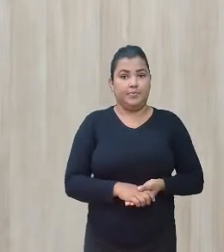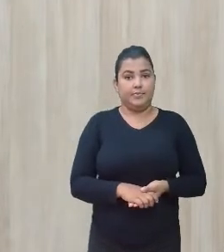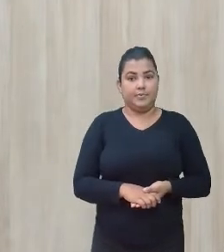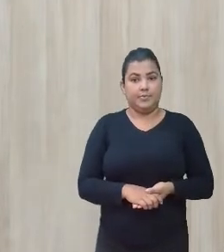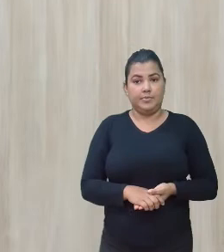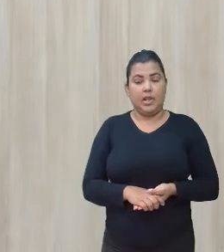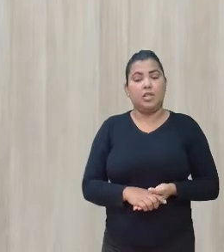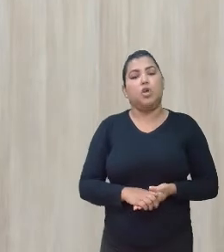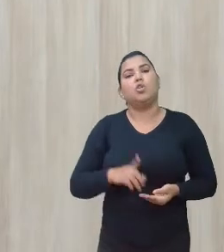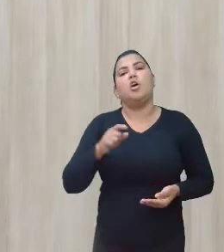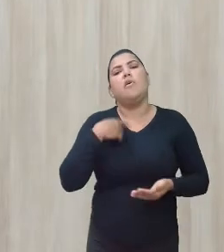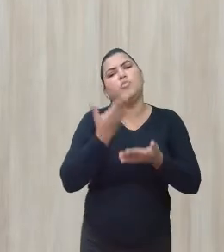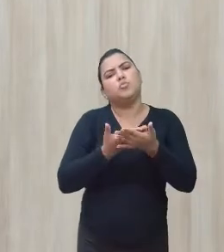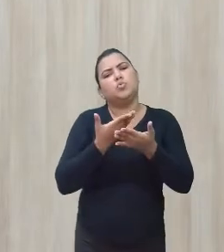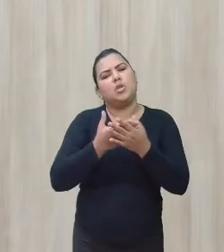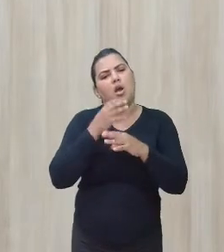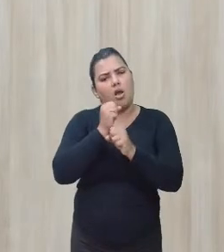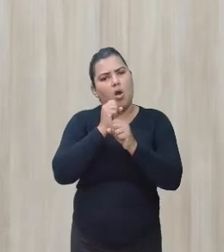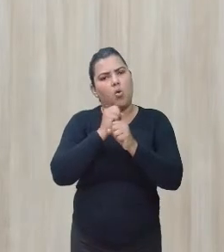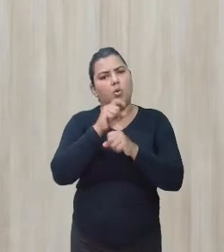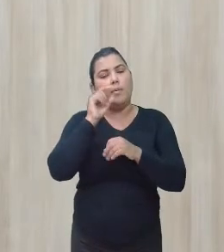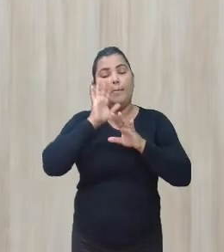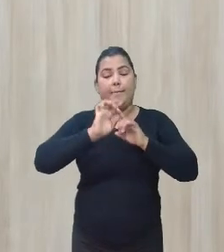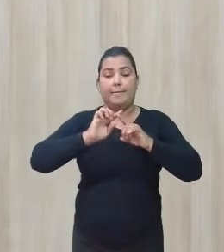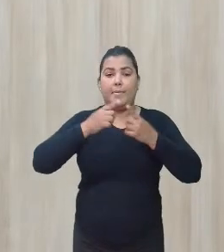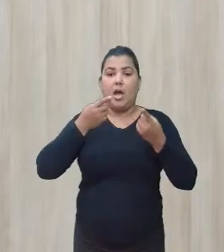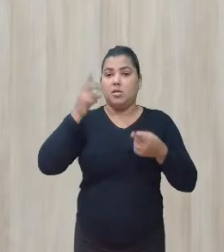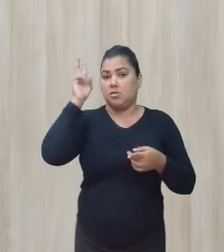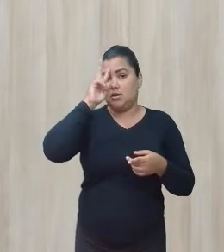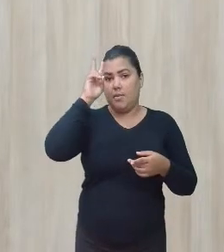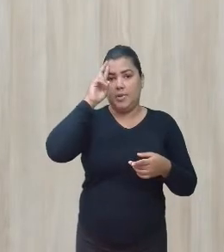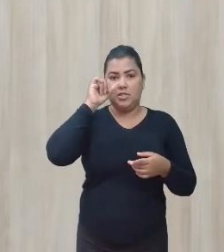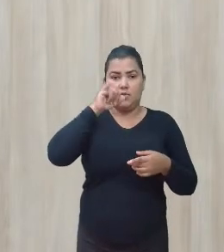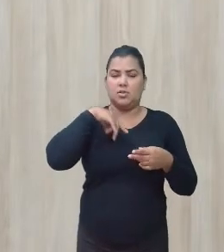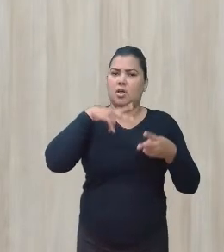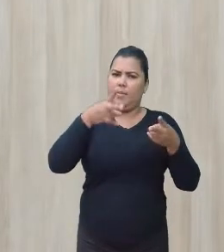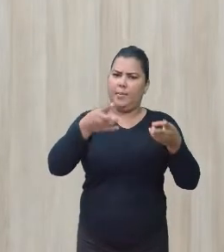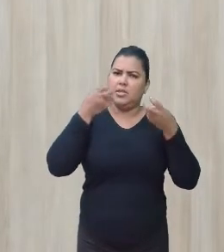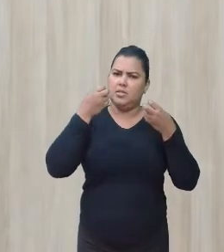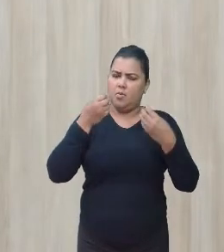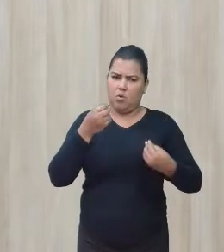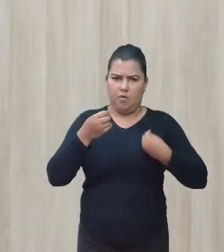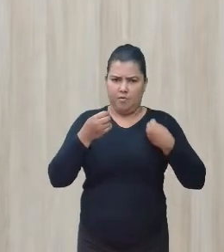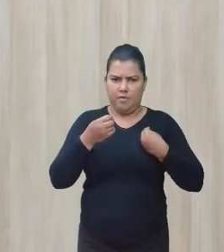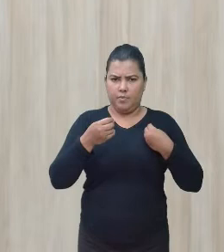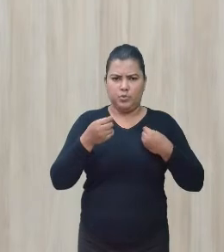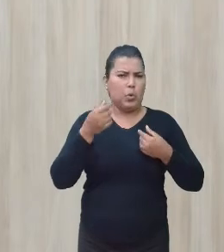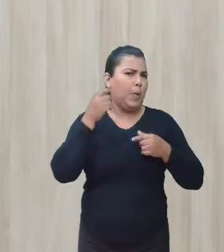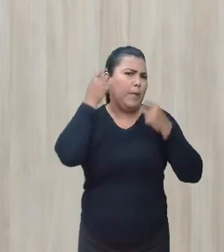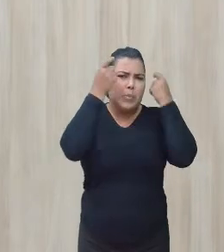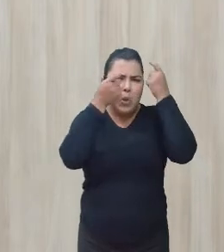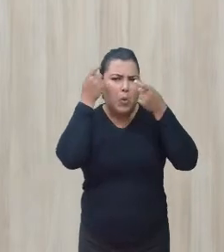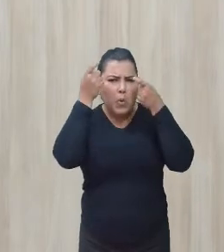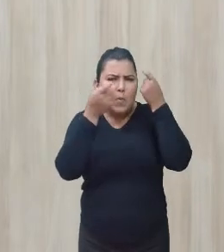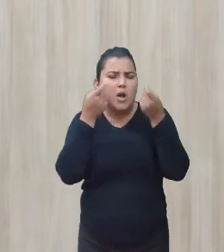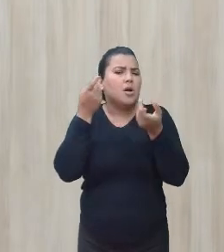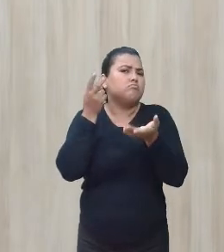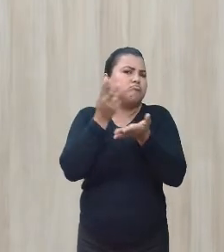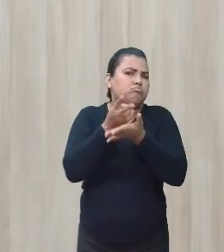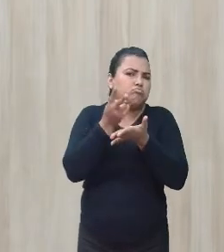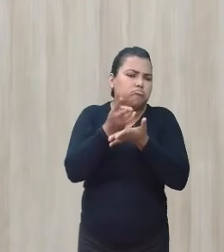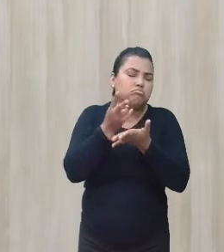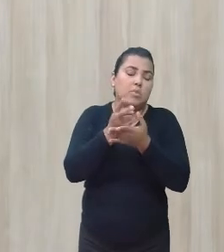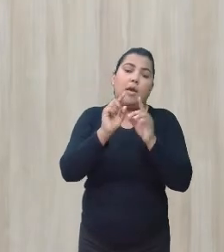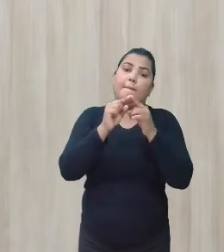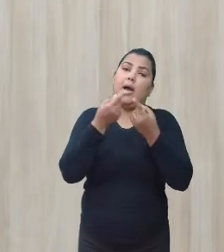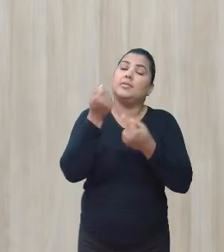ponto agora, onde vão entrar alguns cálculos. Lembra, se você está vendo ao vivo, não se preocupa com o passo a passo dos cálculos,